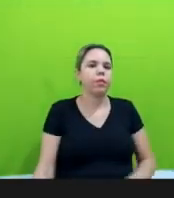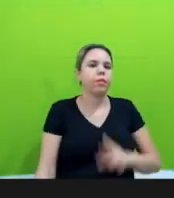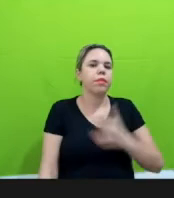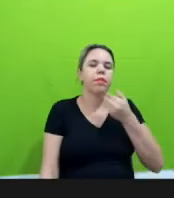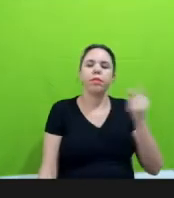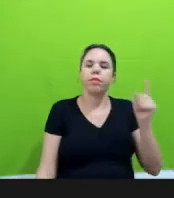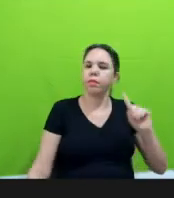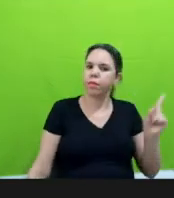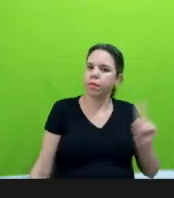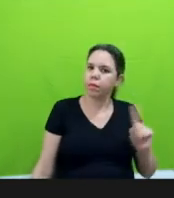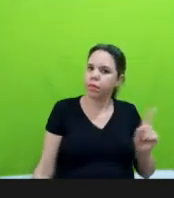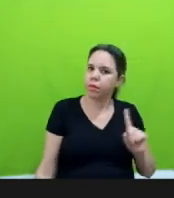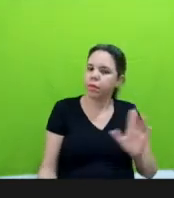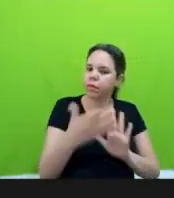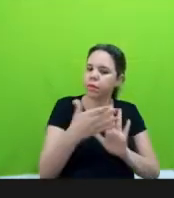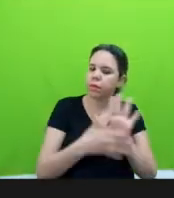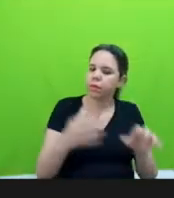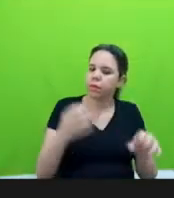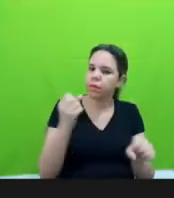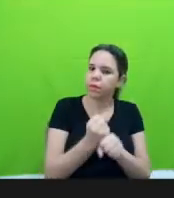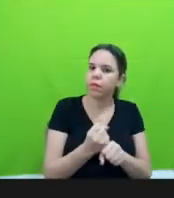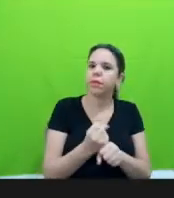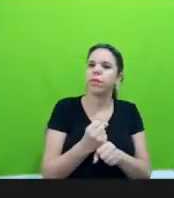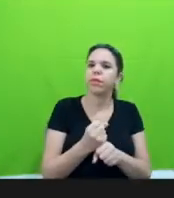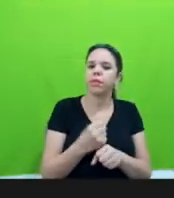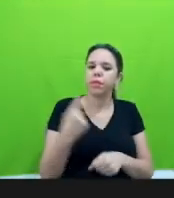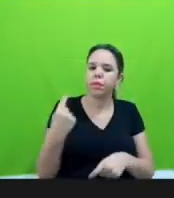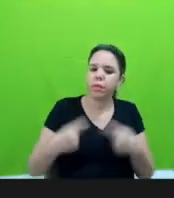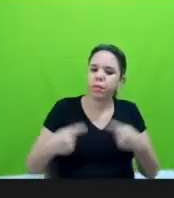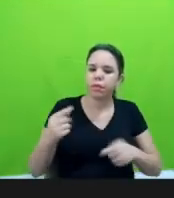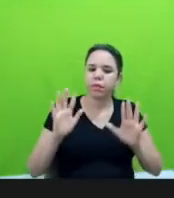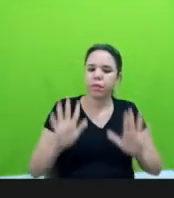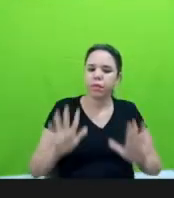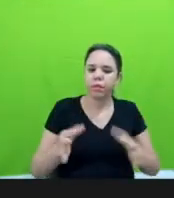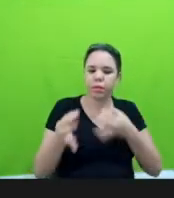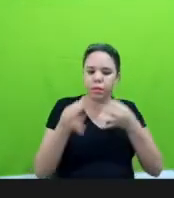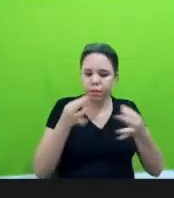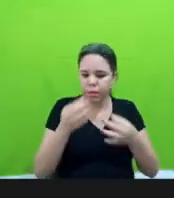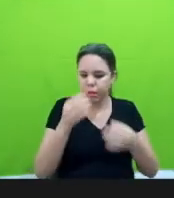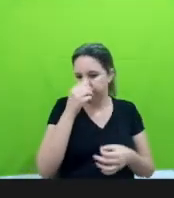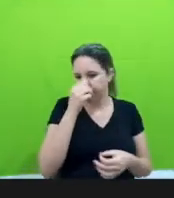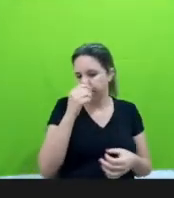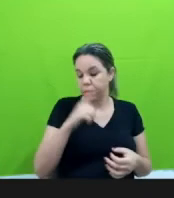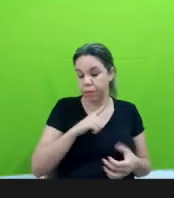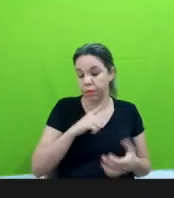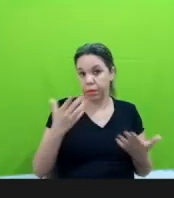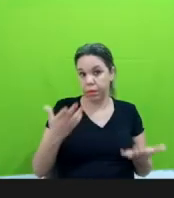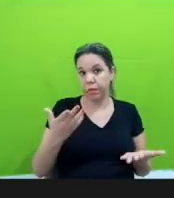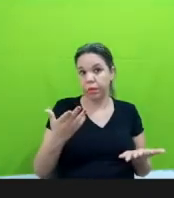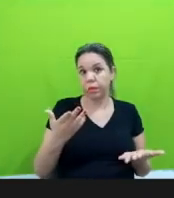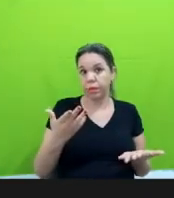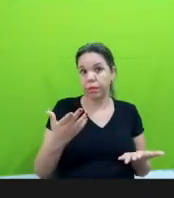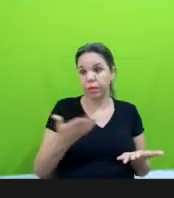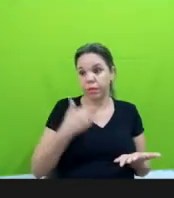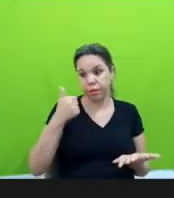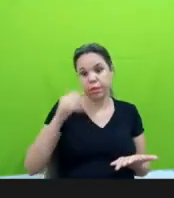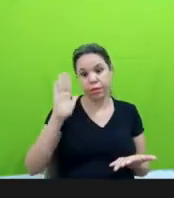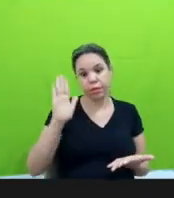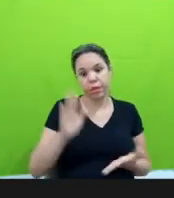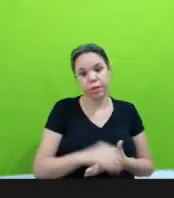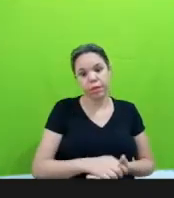prestar contas, porque tu te expõe a críticas, né? Mas é com a crítica que a gente tem possibilidade de melhorar, né?